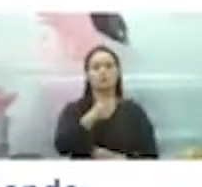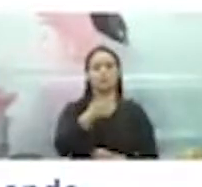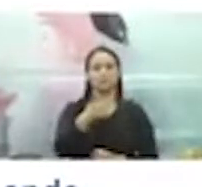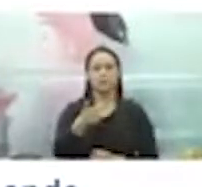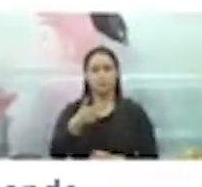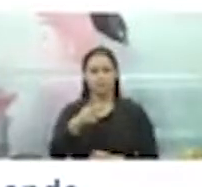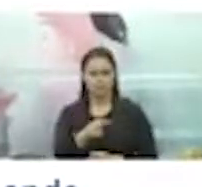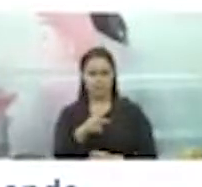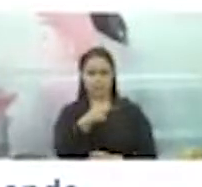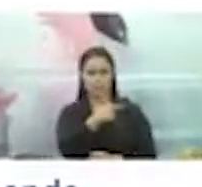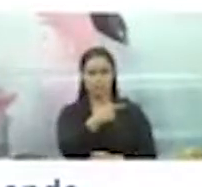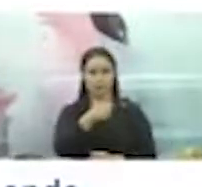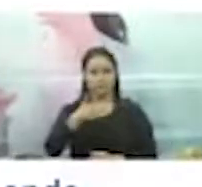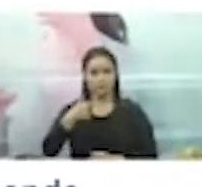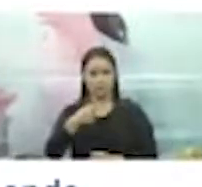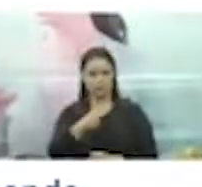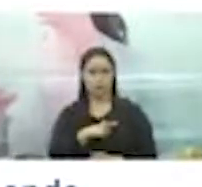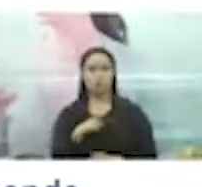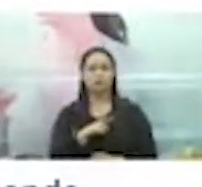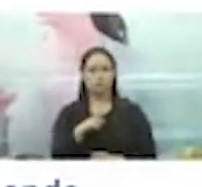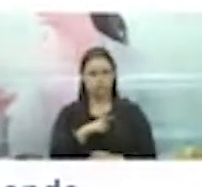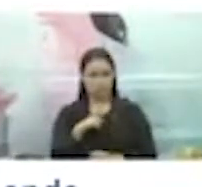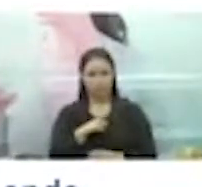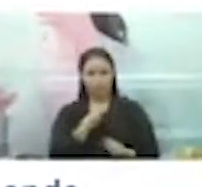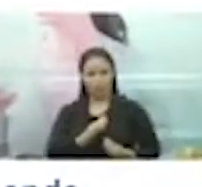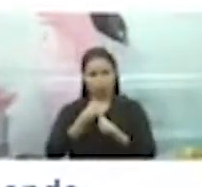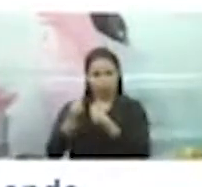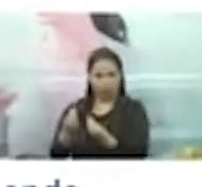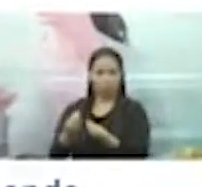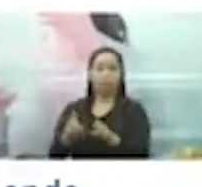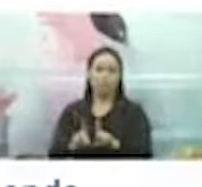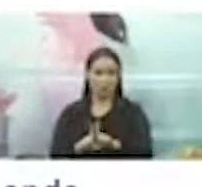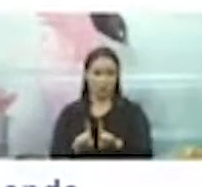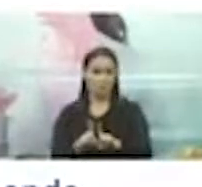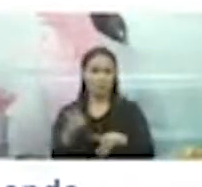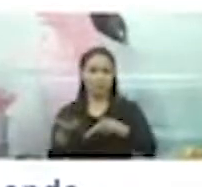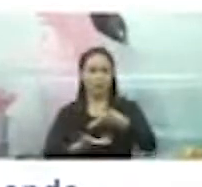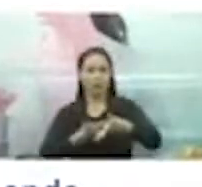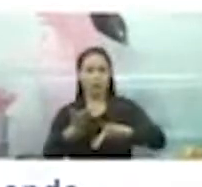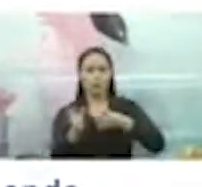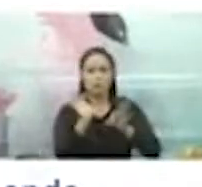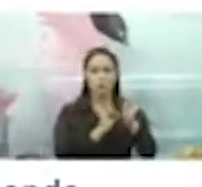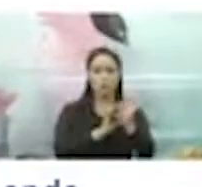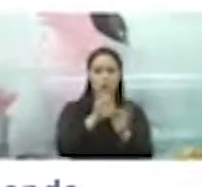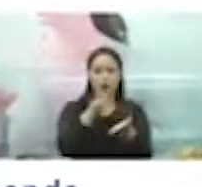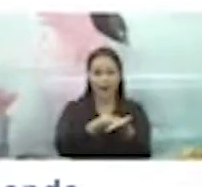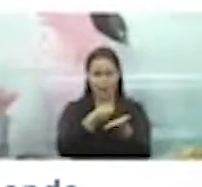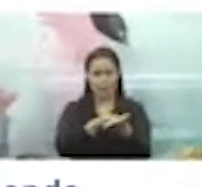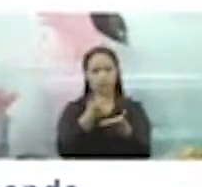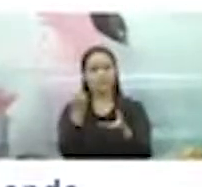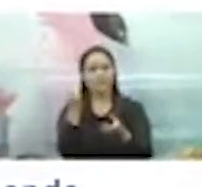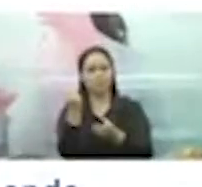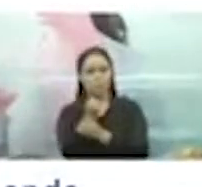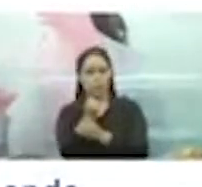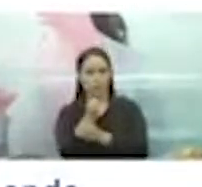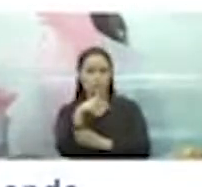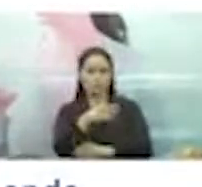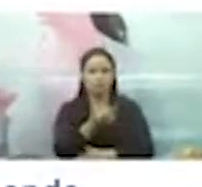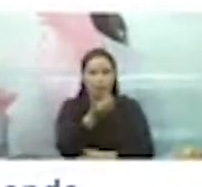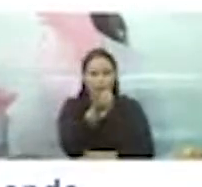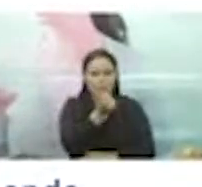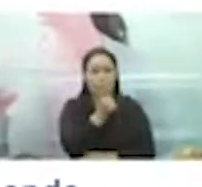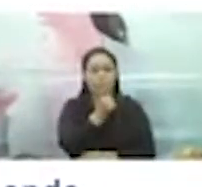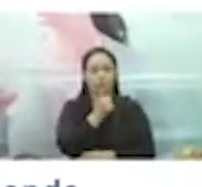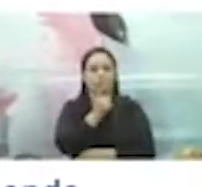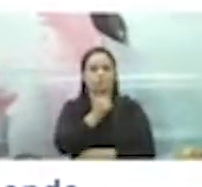que recebem esse leite que é tão generosamente doado e processa esse leite para garantir a segurança desse alimento